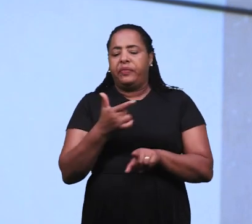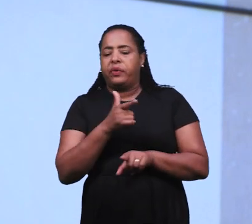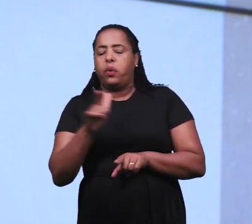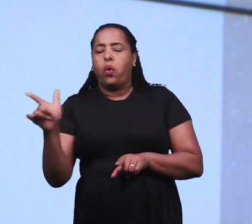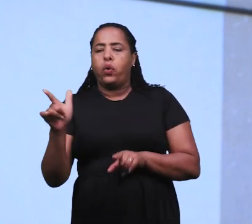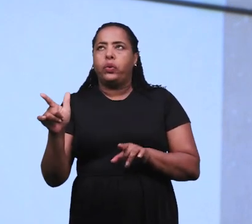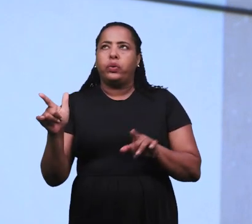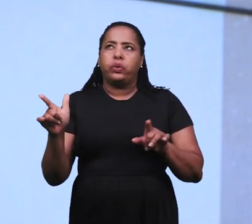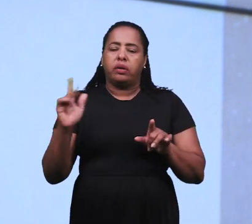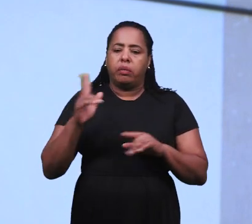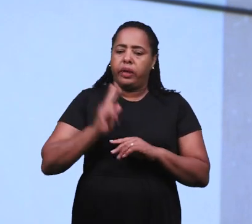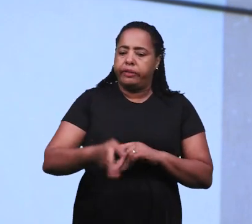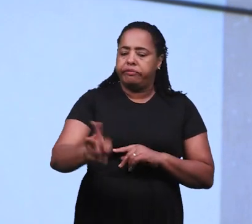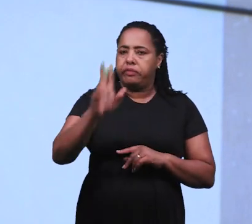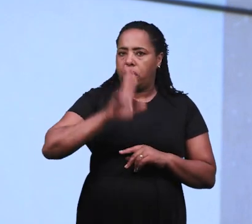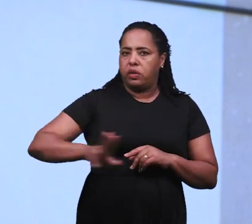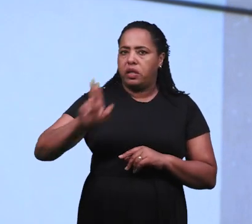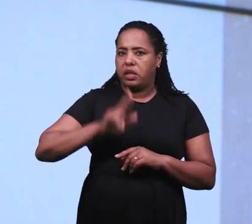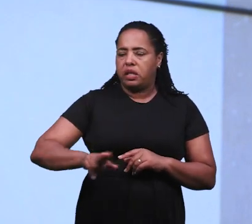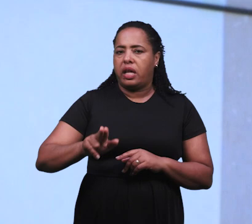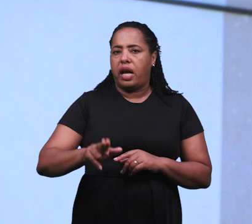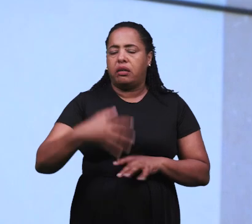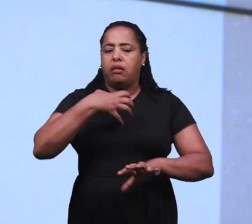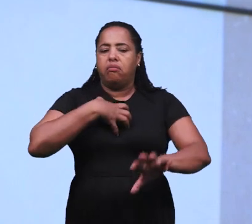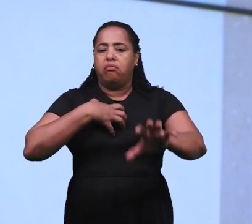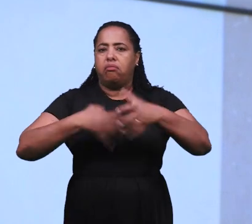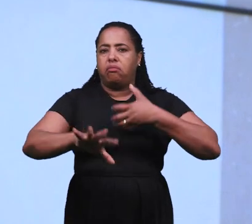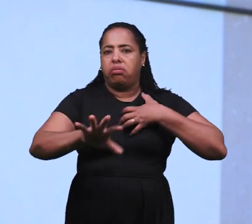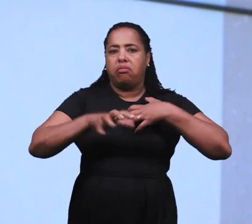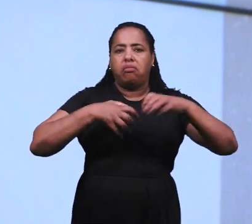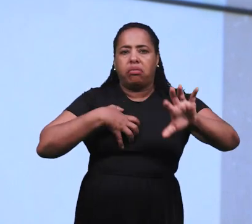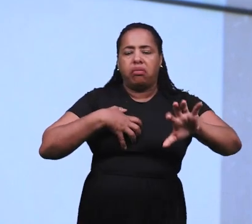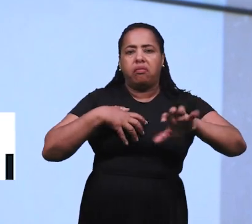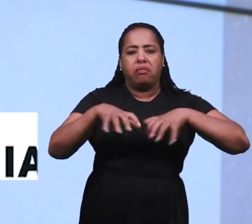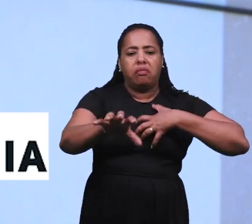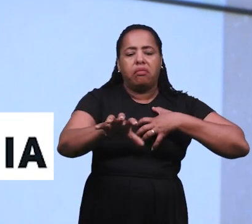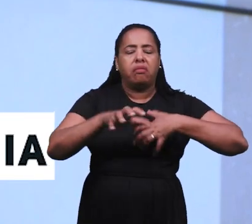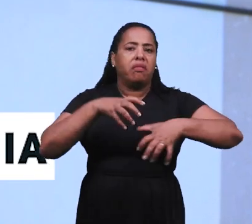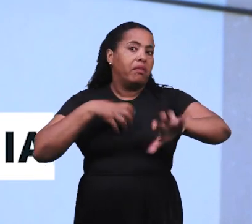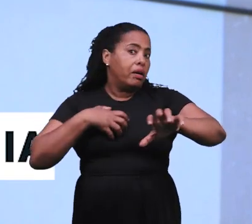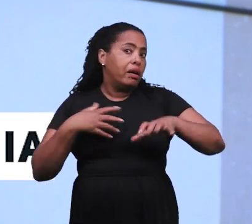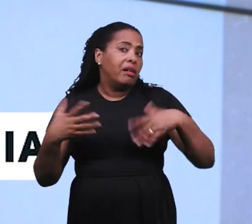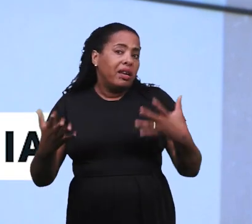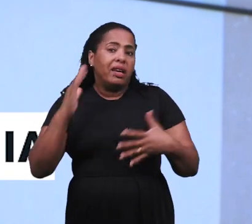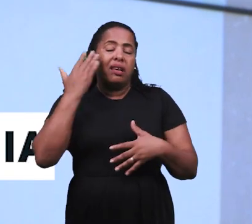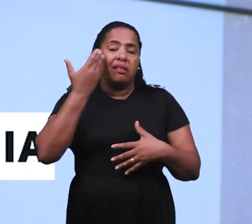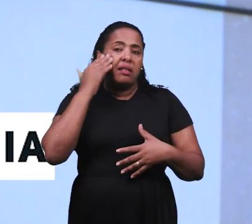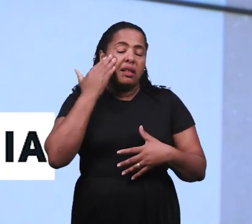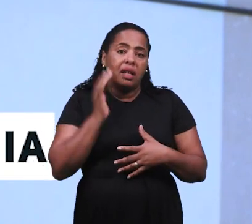muito recorrente nos nossos dias, é empatia. Né? Precisa ter empatia, se colocar no lugar do outro, né? Entender, às